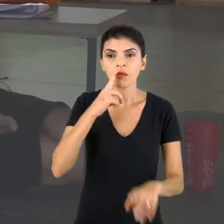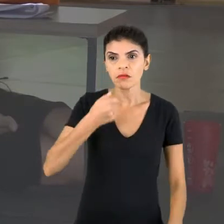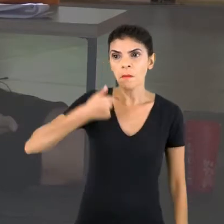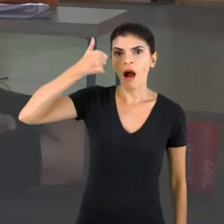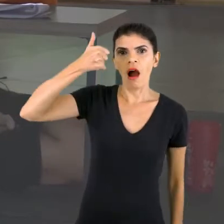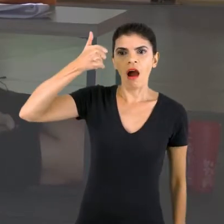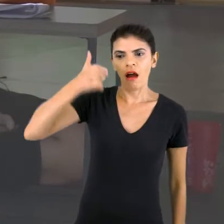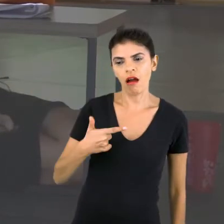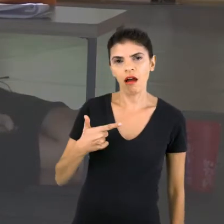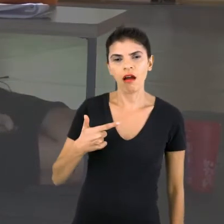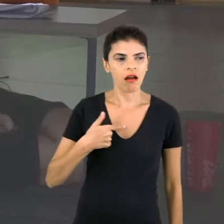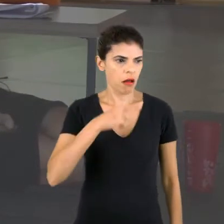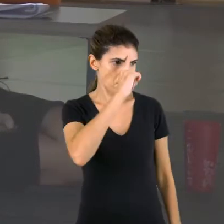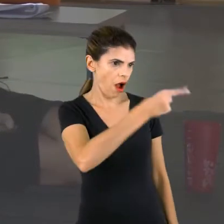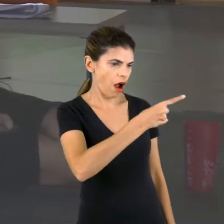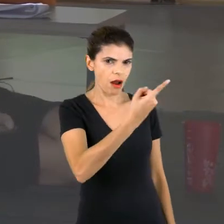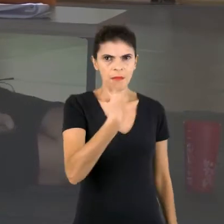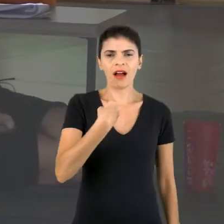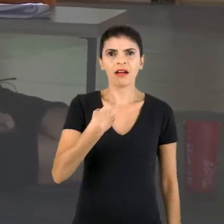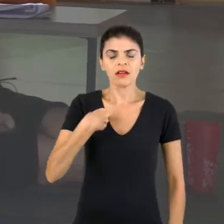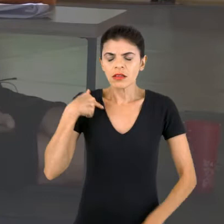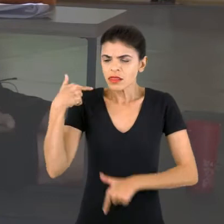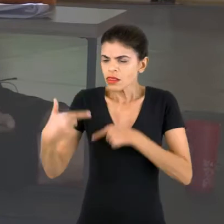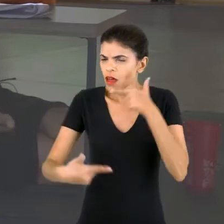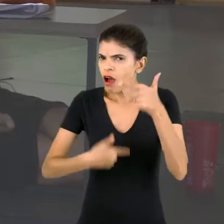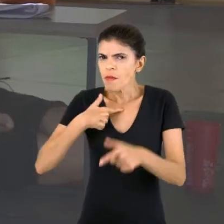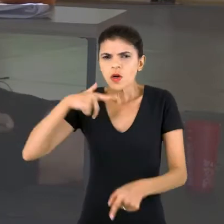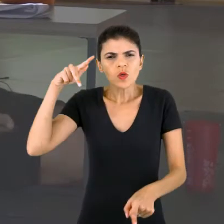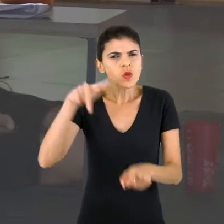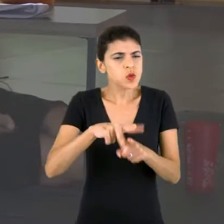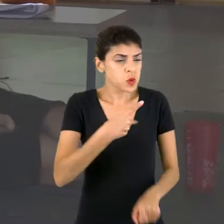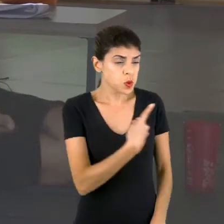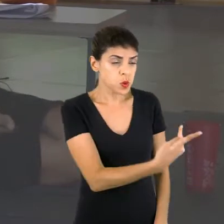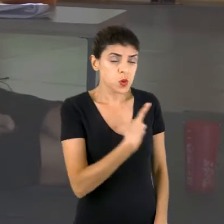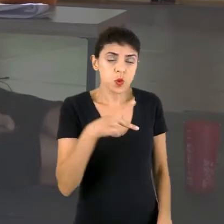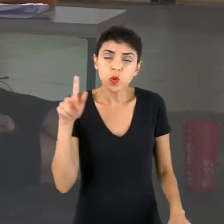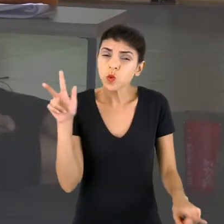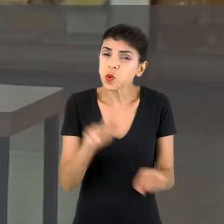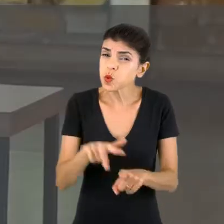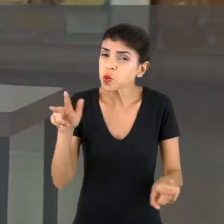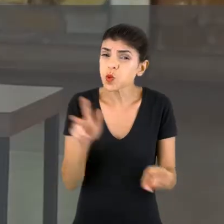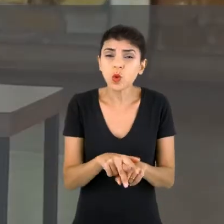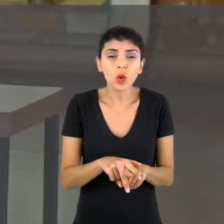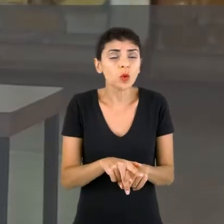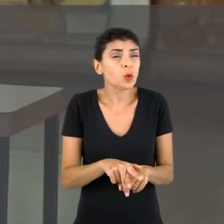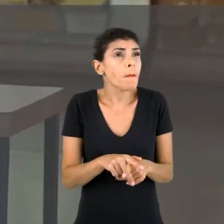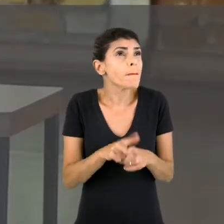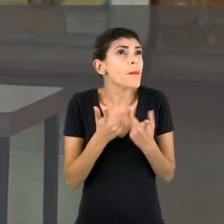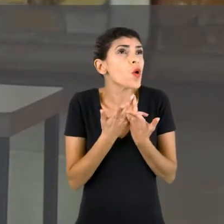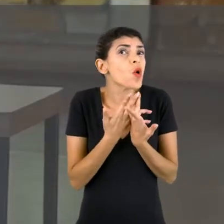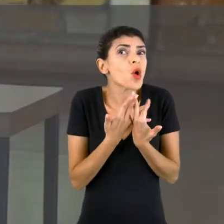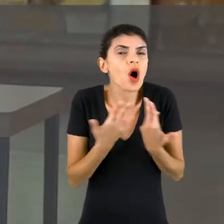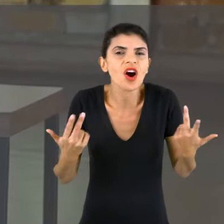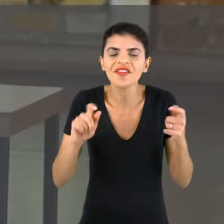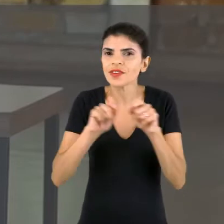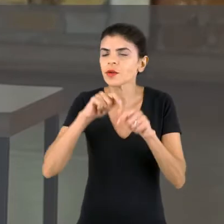relação hierárquica entre a gente. Era uma demanda de trabalho enlouquecedora para mim e para a Nath, porque assim, não tinha braço para fazer, sendo que